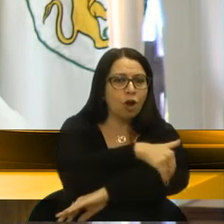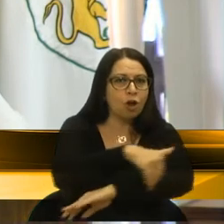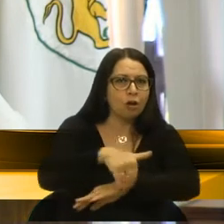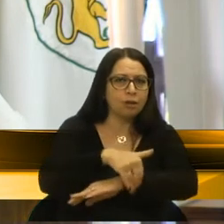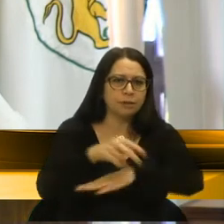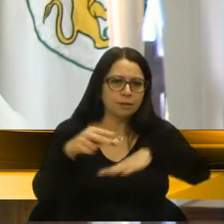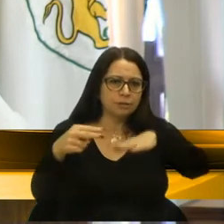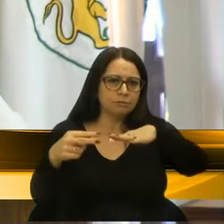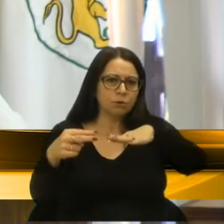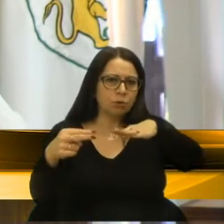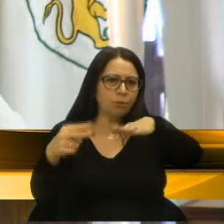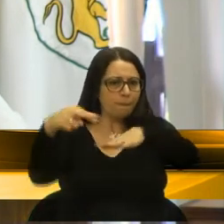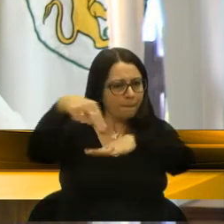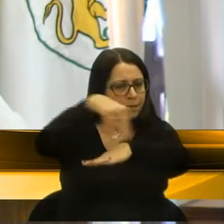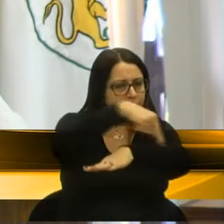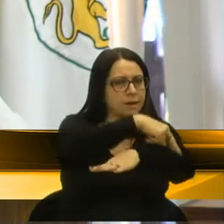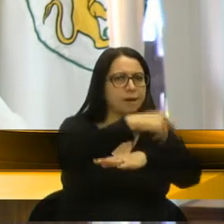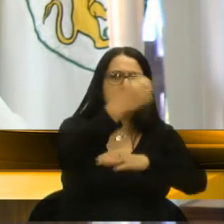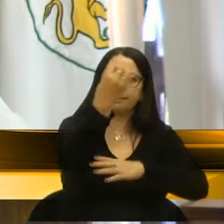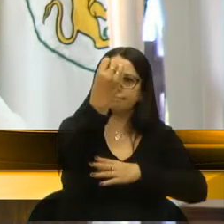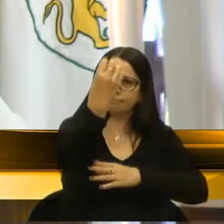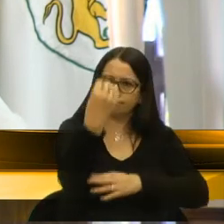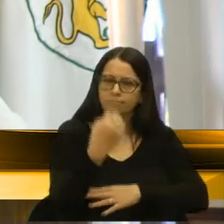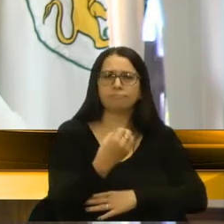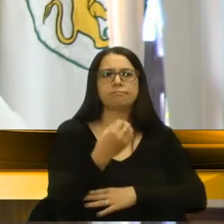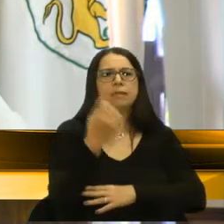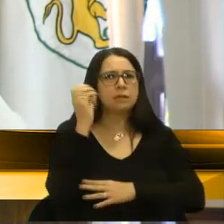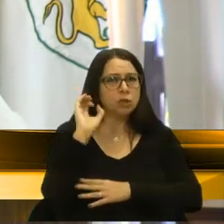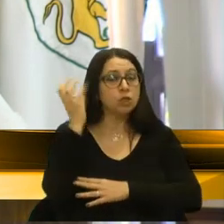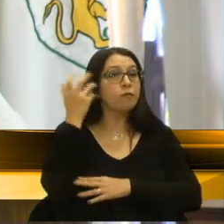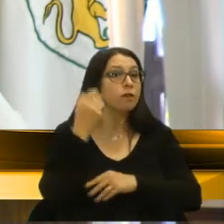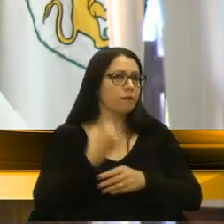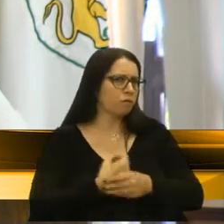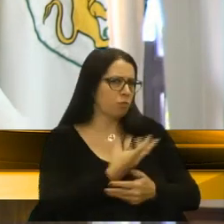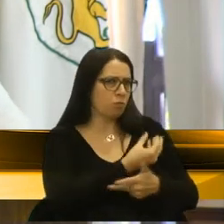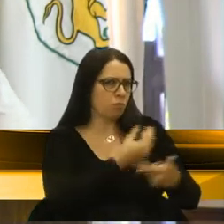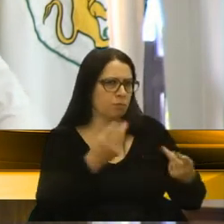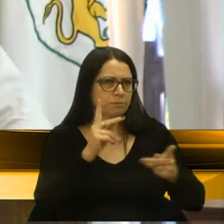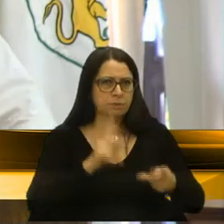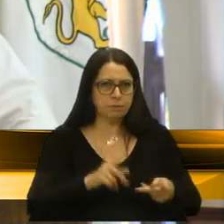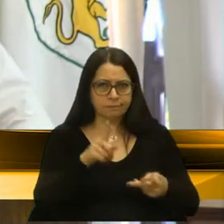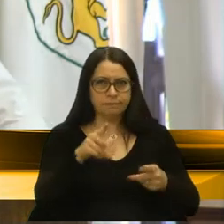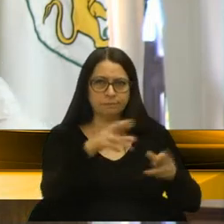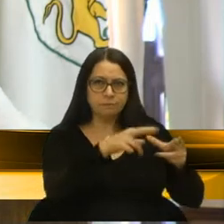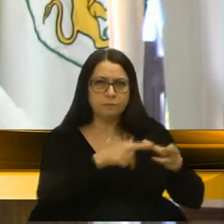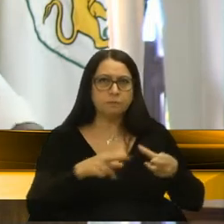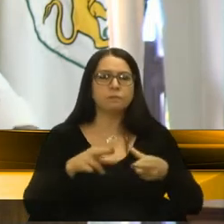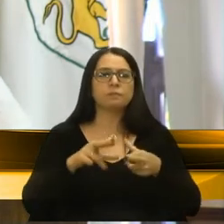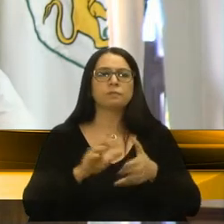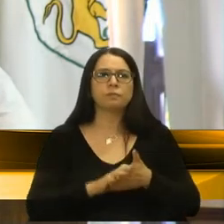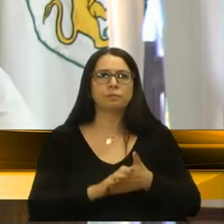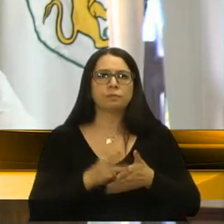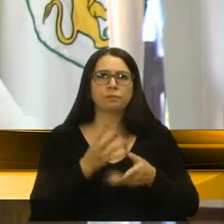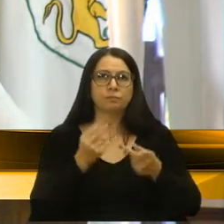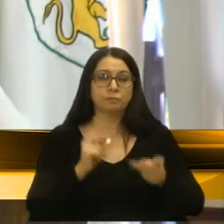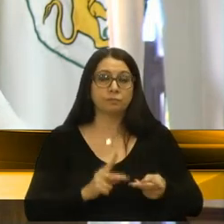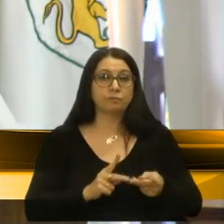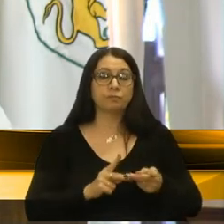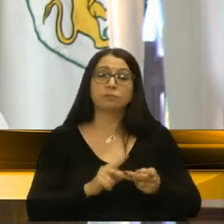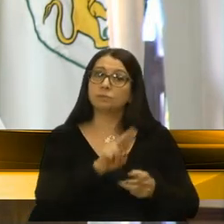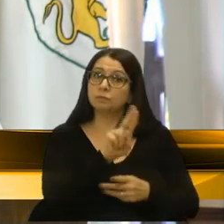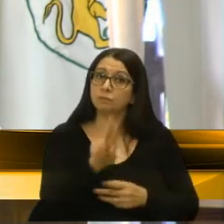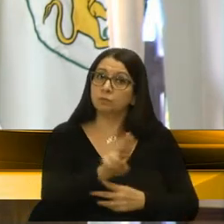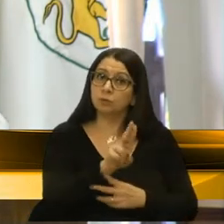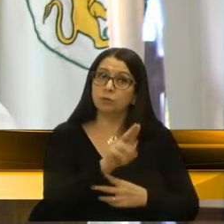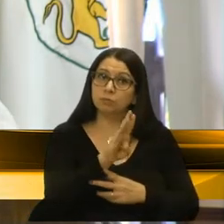com sinaleira, que irá resolver a vida de muitas pessoas lá naquela região, de muitas pessoas que utilizam